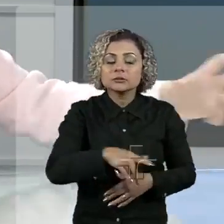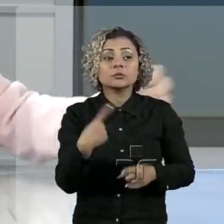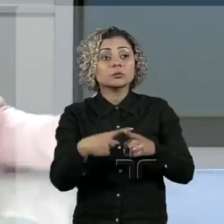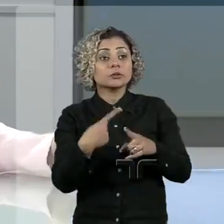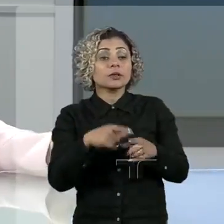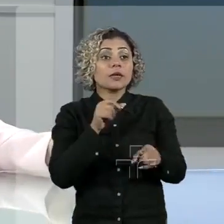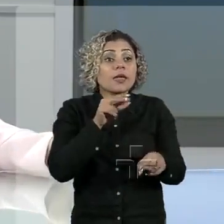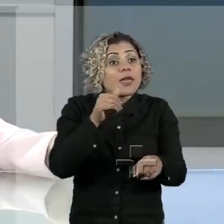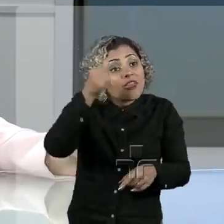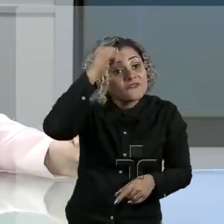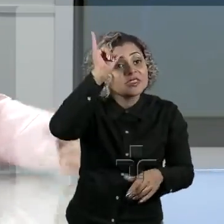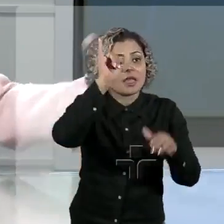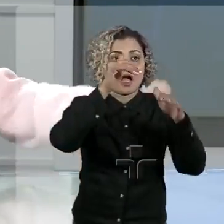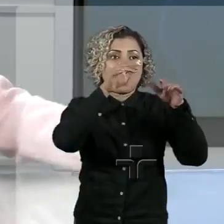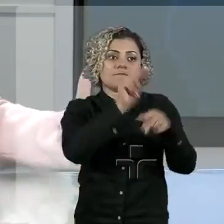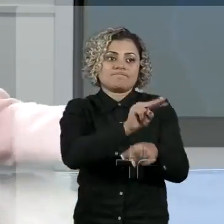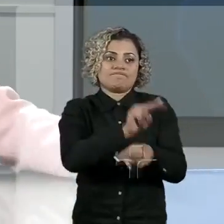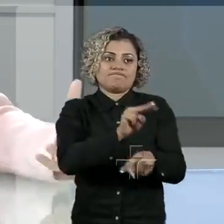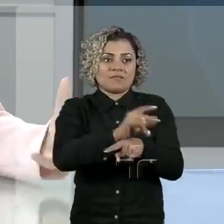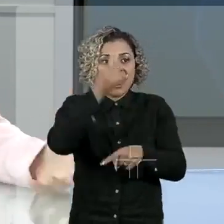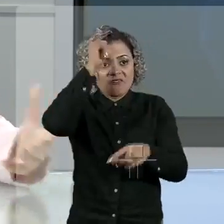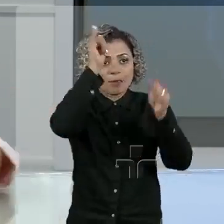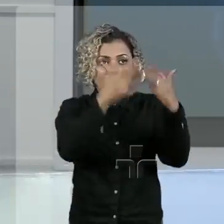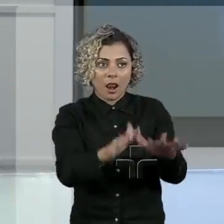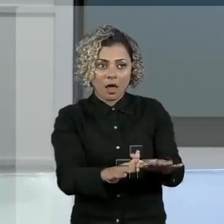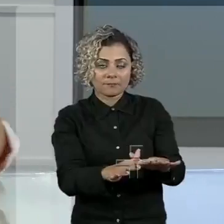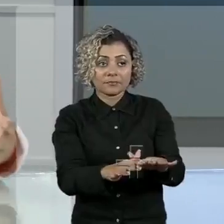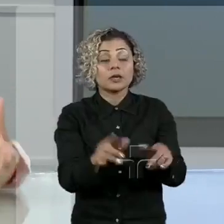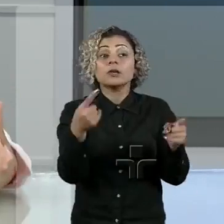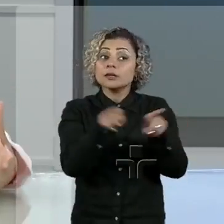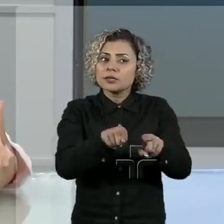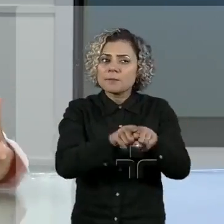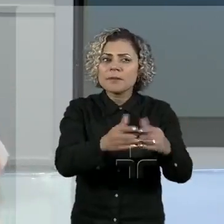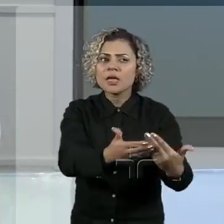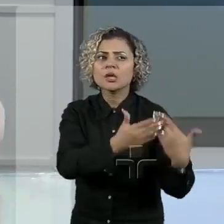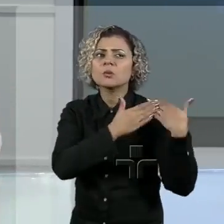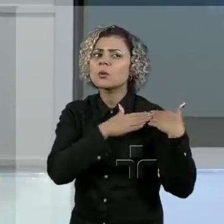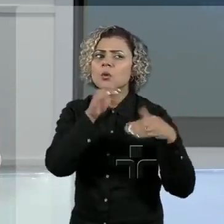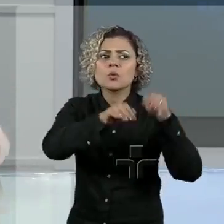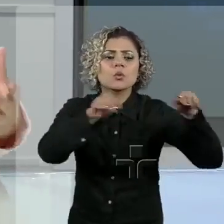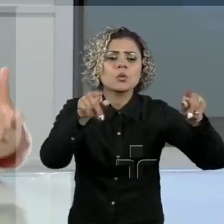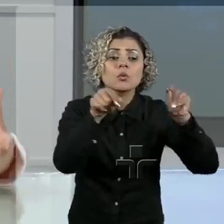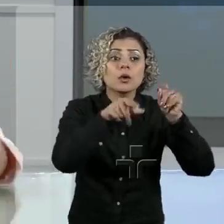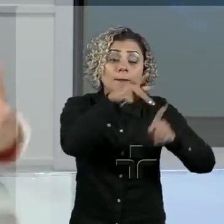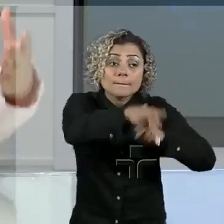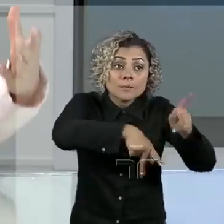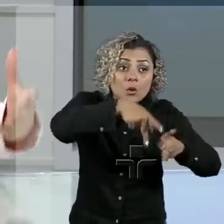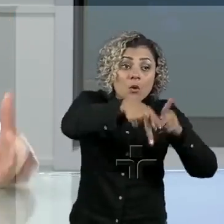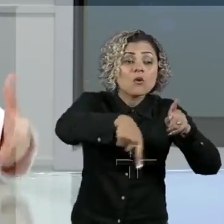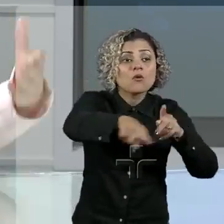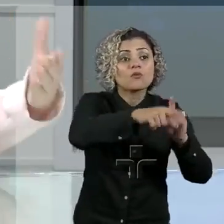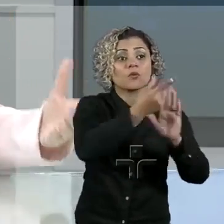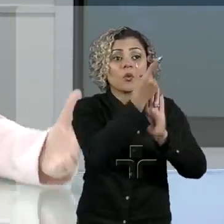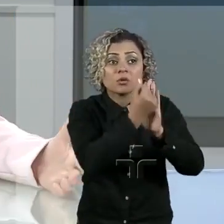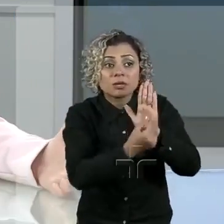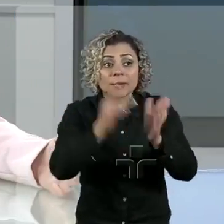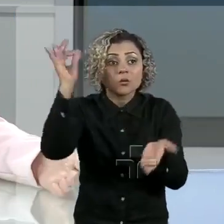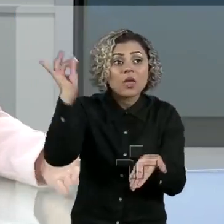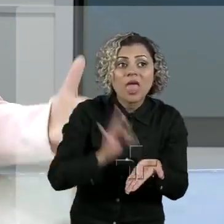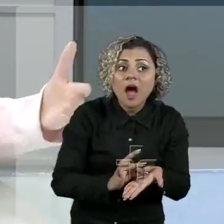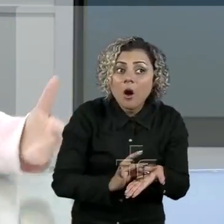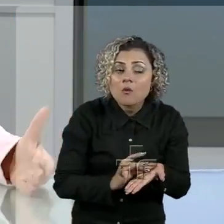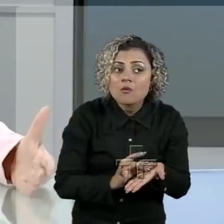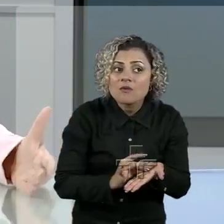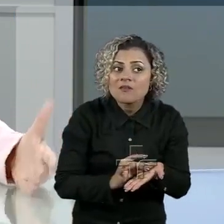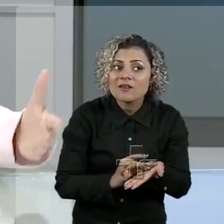da prevenção. Sim. E é um chamado também para a responsabilidade, para que as pessoas apresentem orçamentos reais,